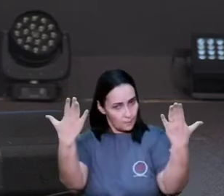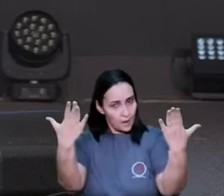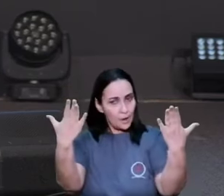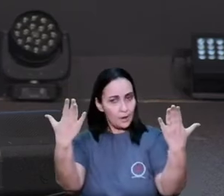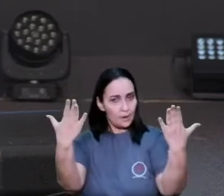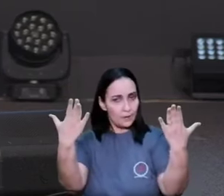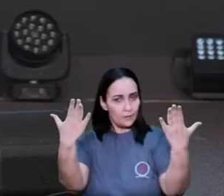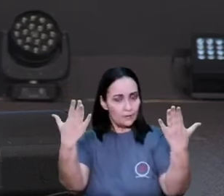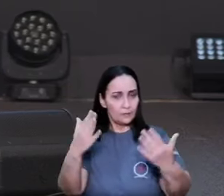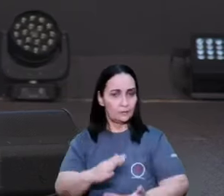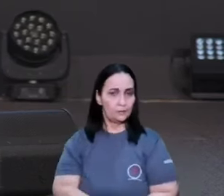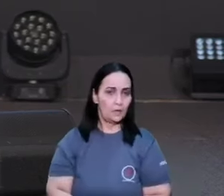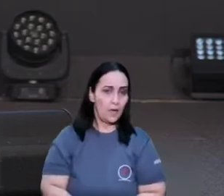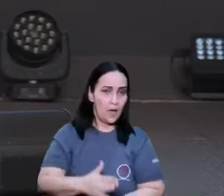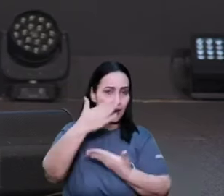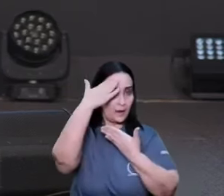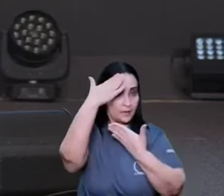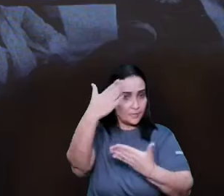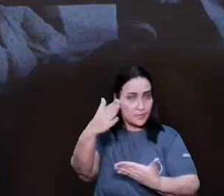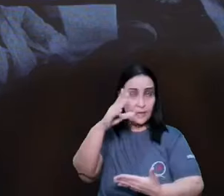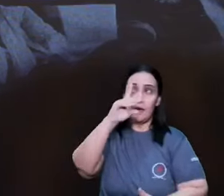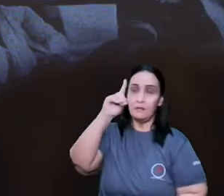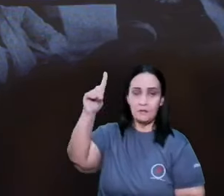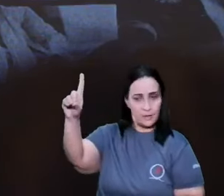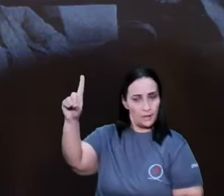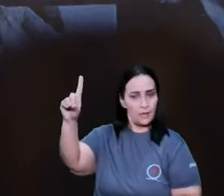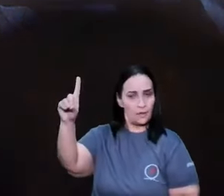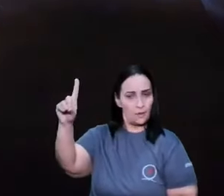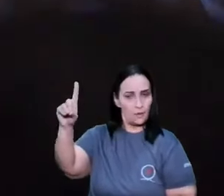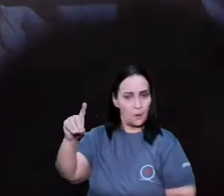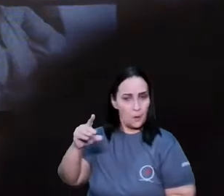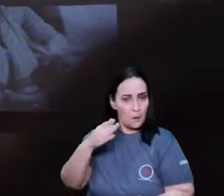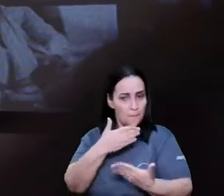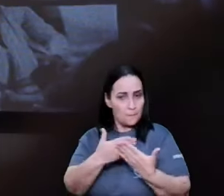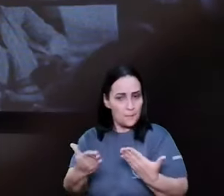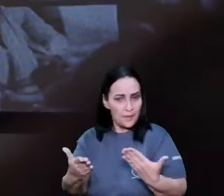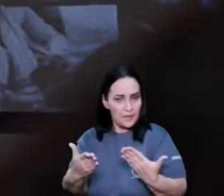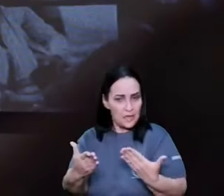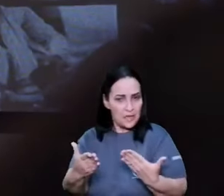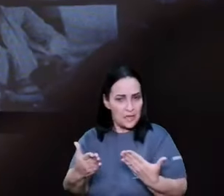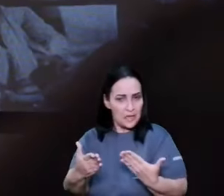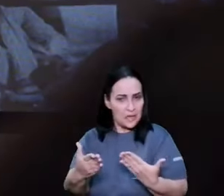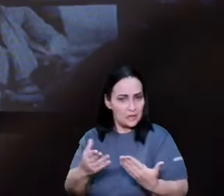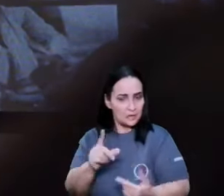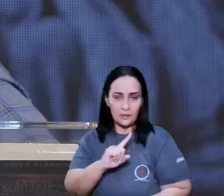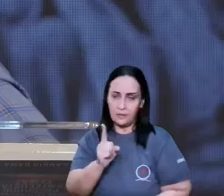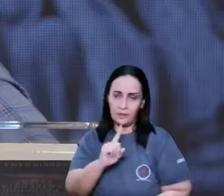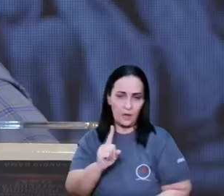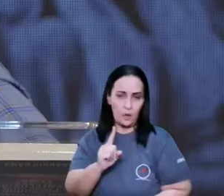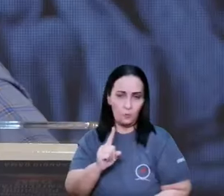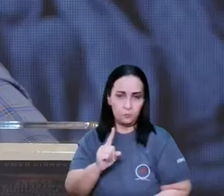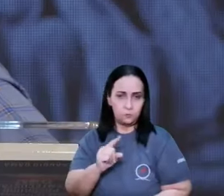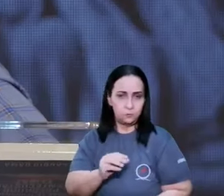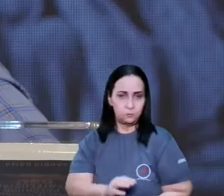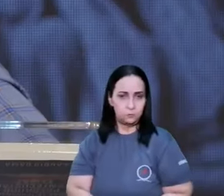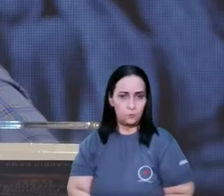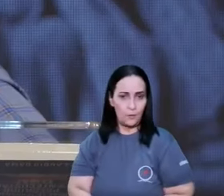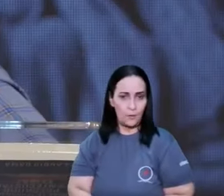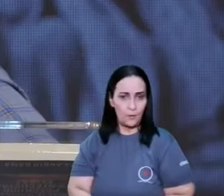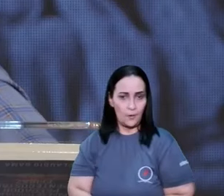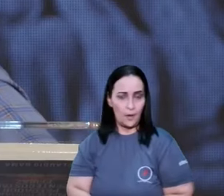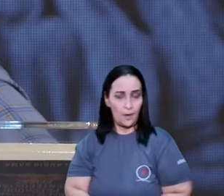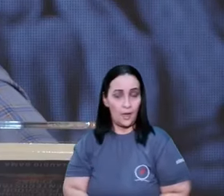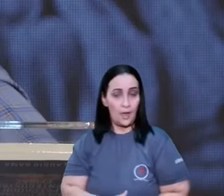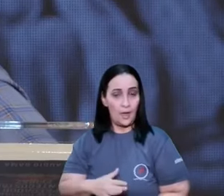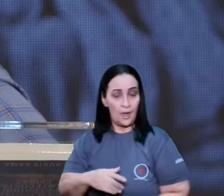festa porque não estava havendo perda Estava havendo uma entrega não Estava